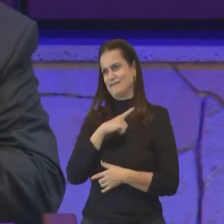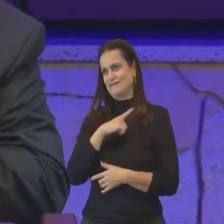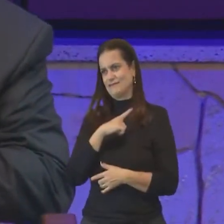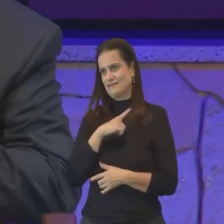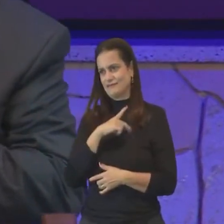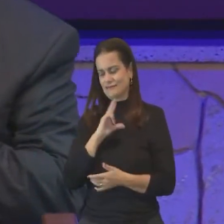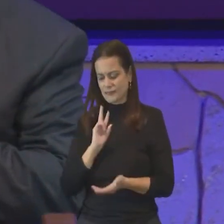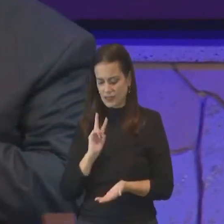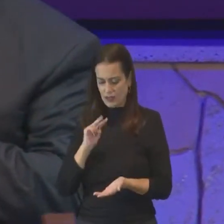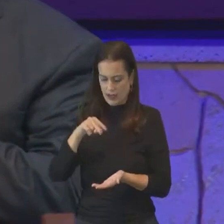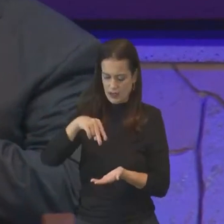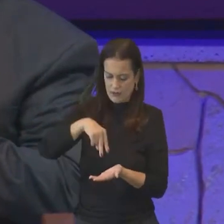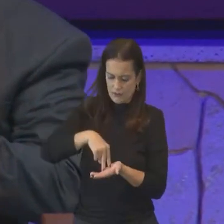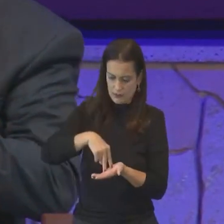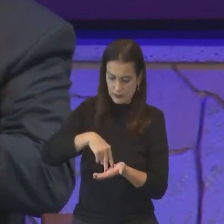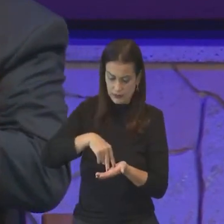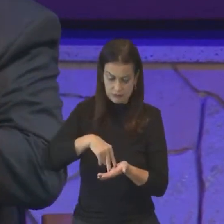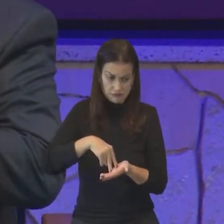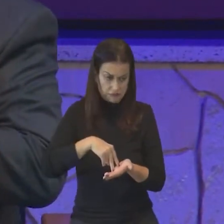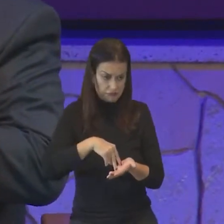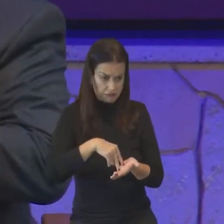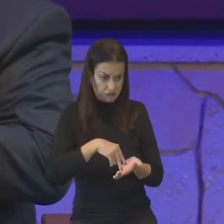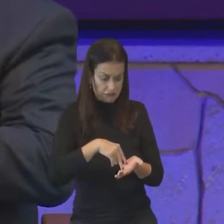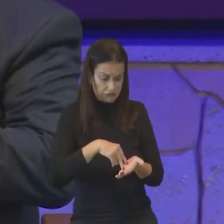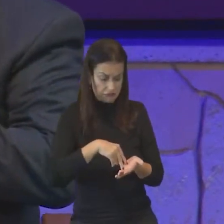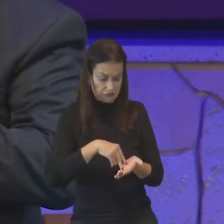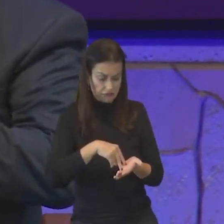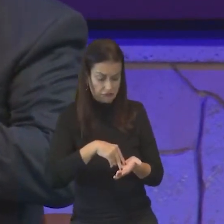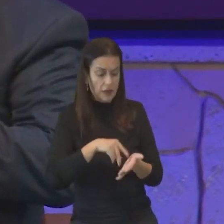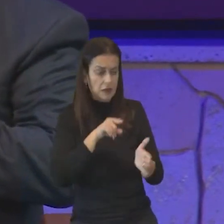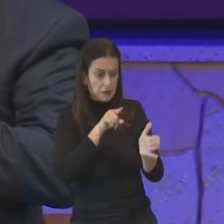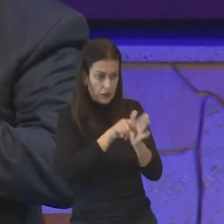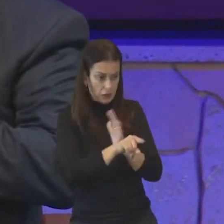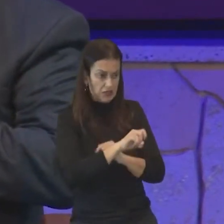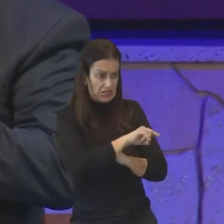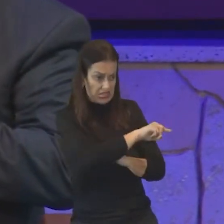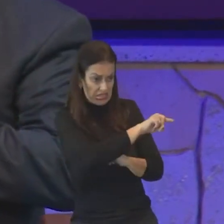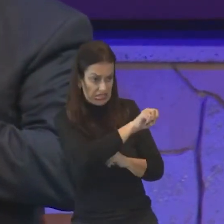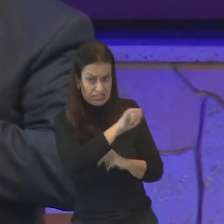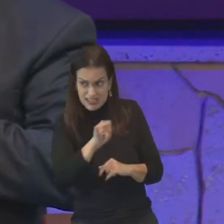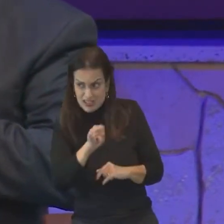Levanta-se e diz assim: quem estiver sem pecado,